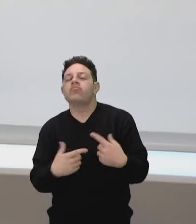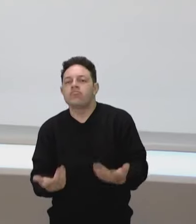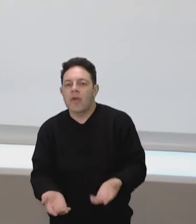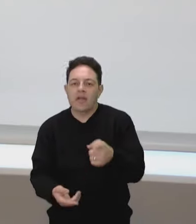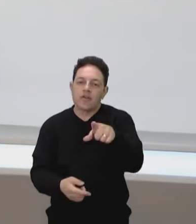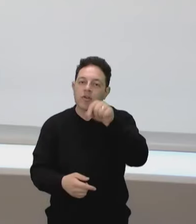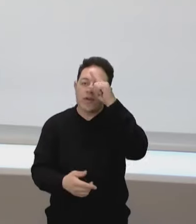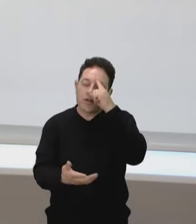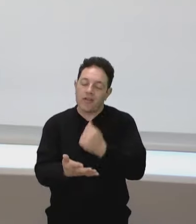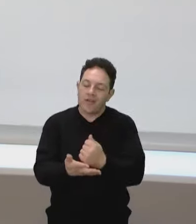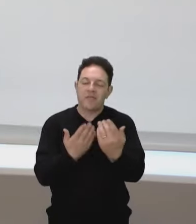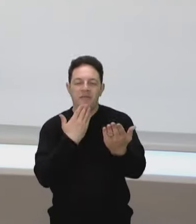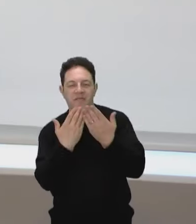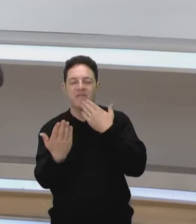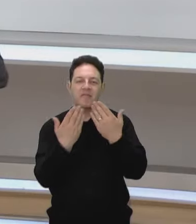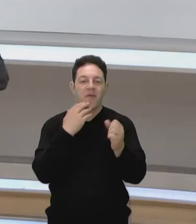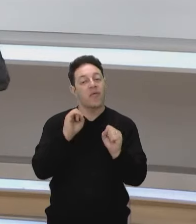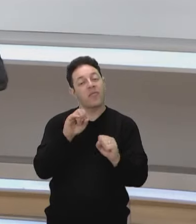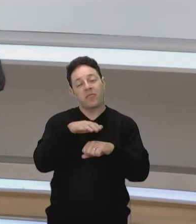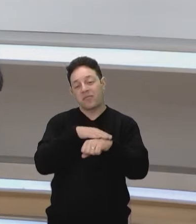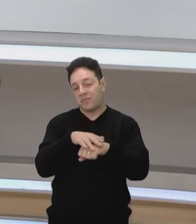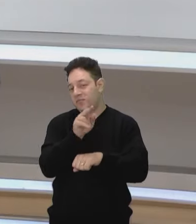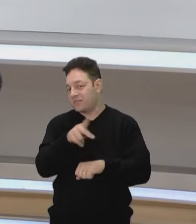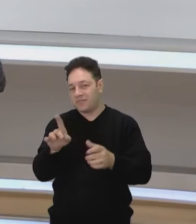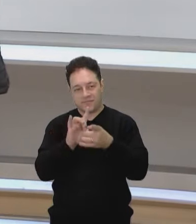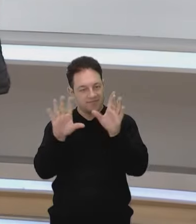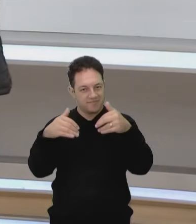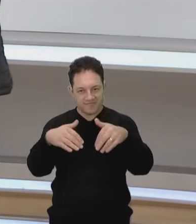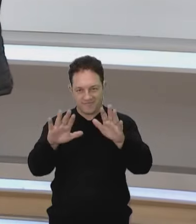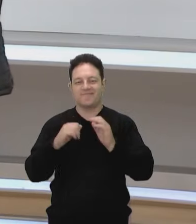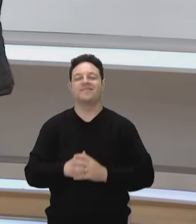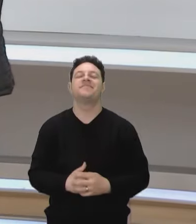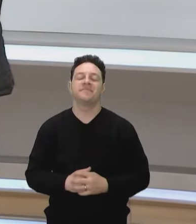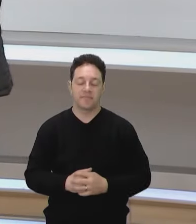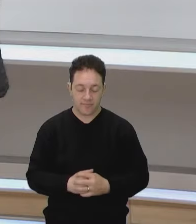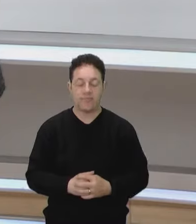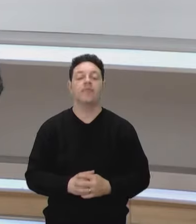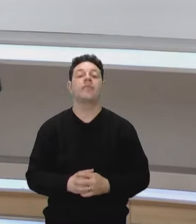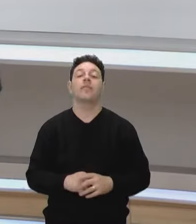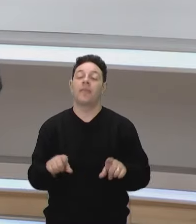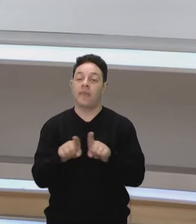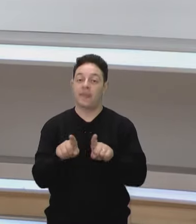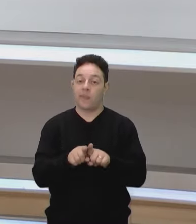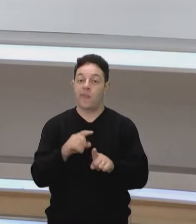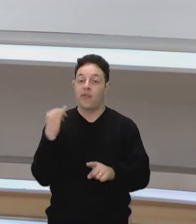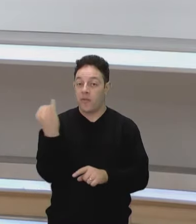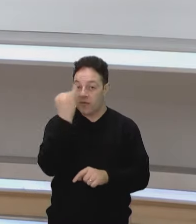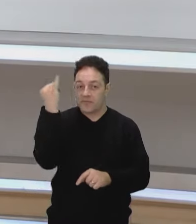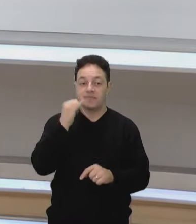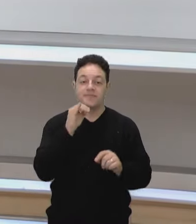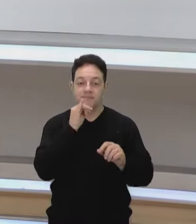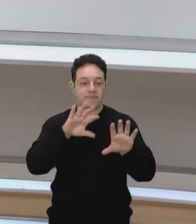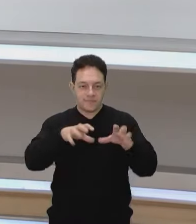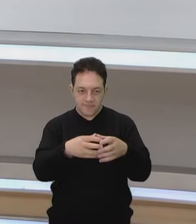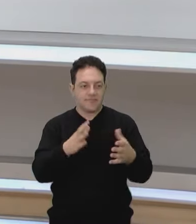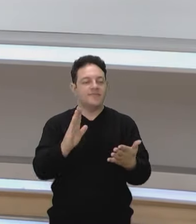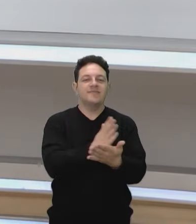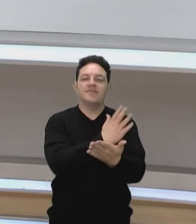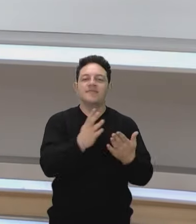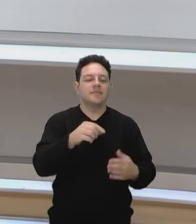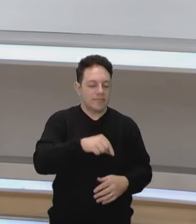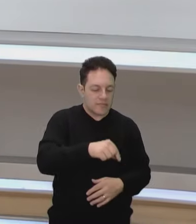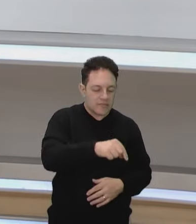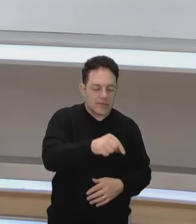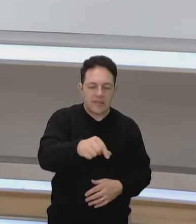essas considerações. Tá aí. Vale ainda conversar sobre como os que não chegaram no final da